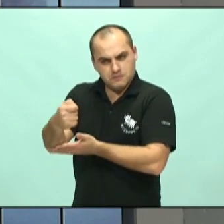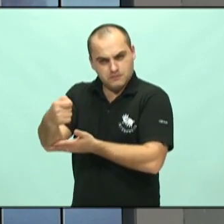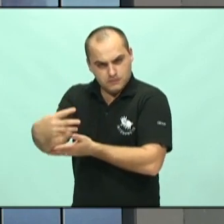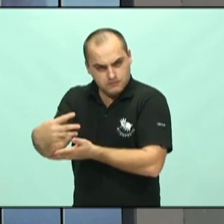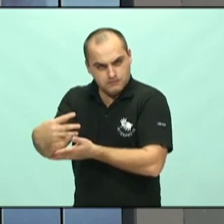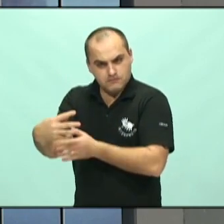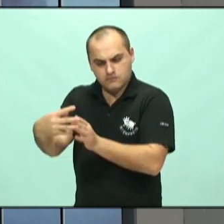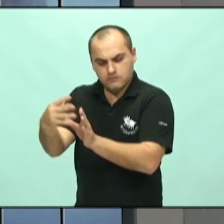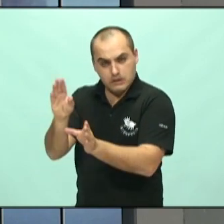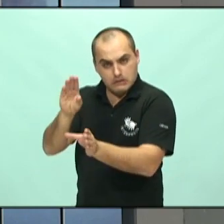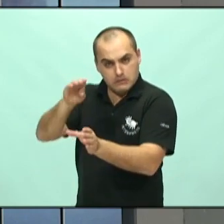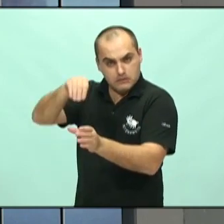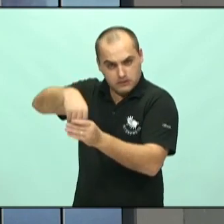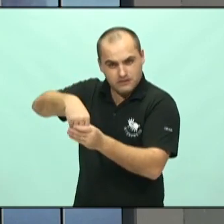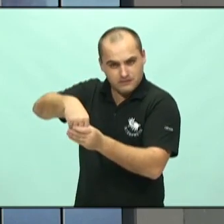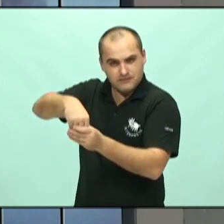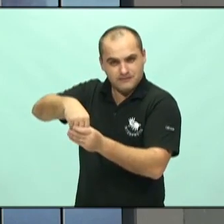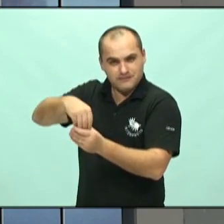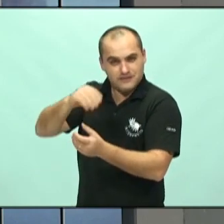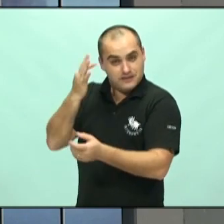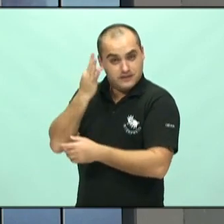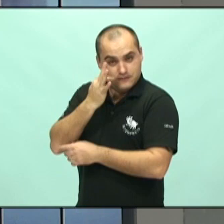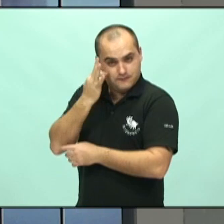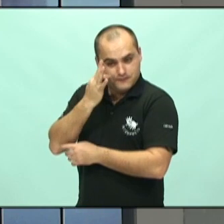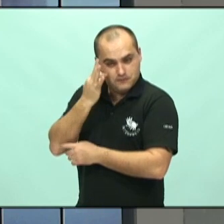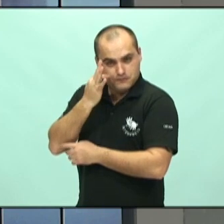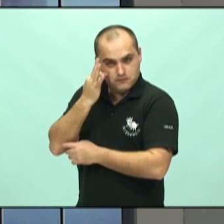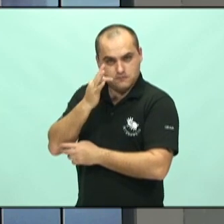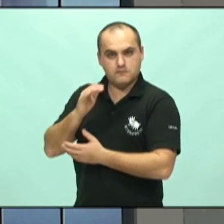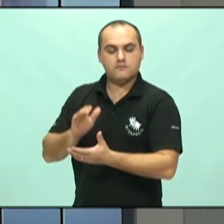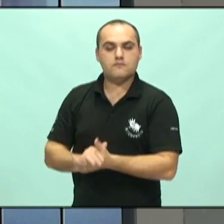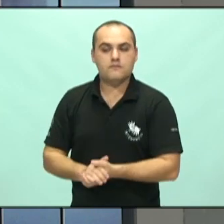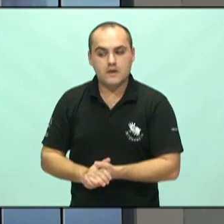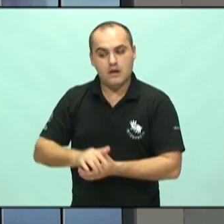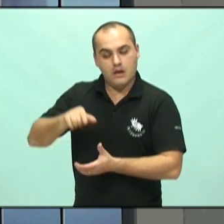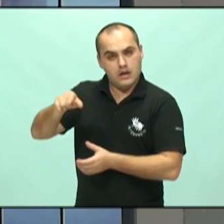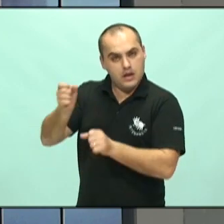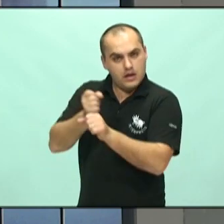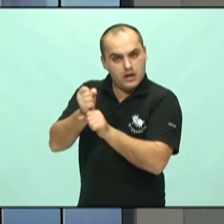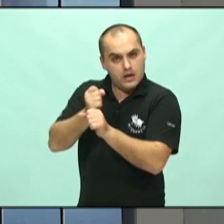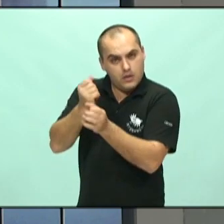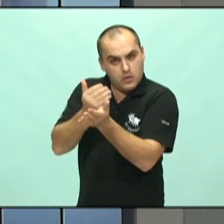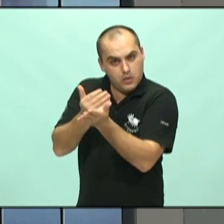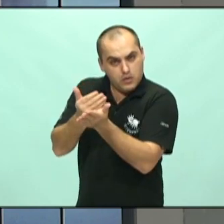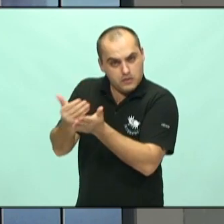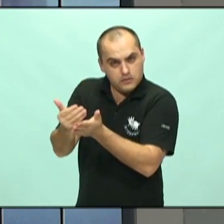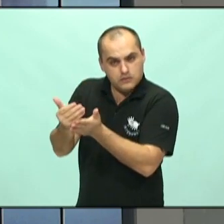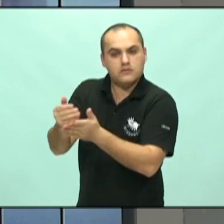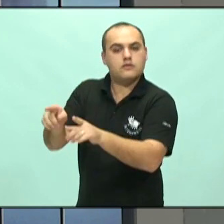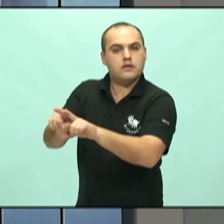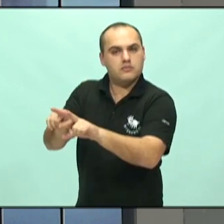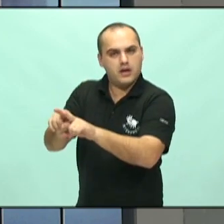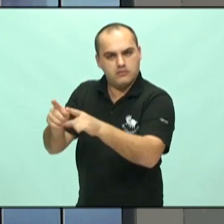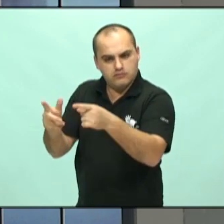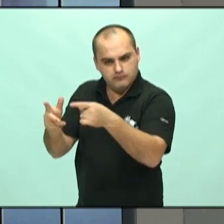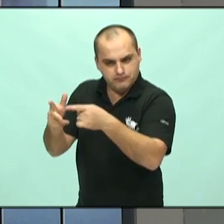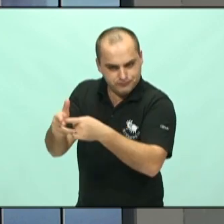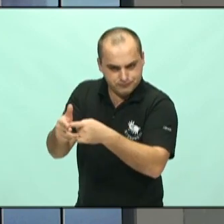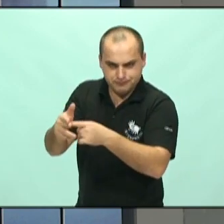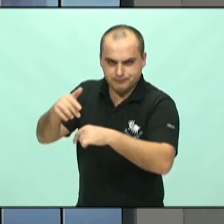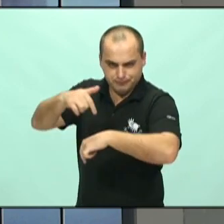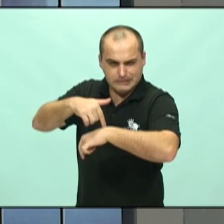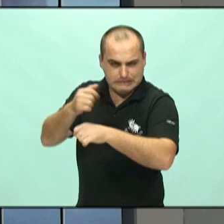que naquele ano mesmo iniciou e foi rompido pela reitoria, pela vice-reitoria naquela época.